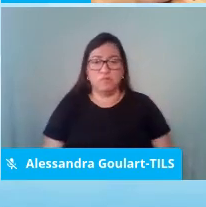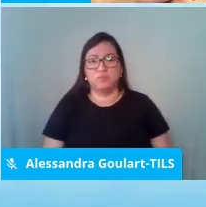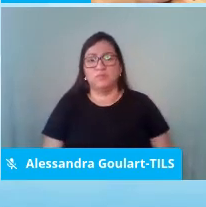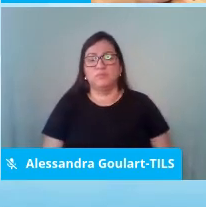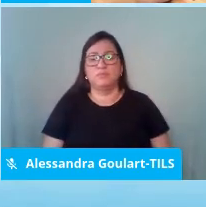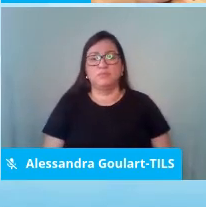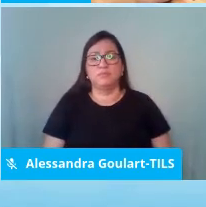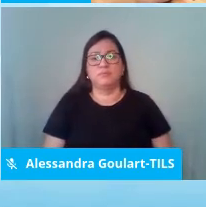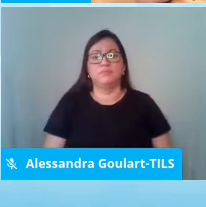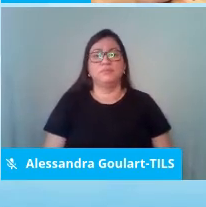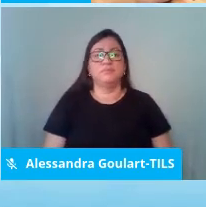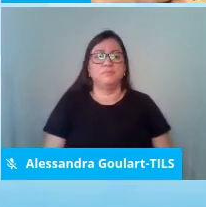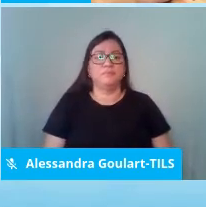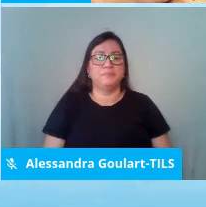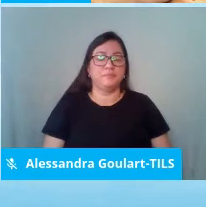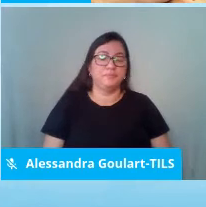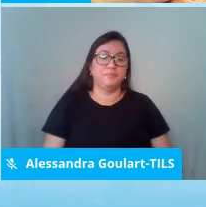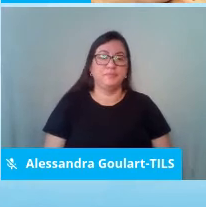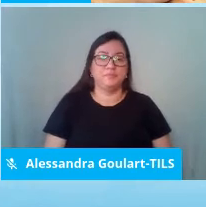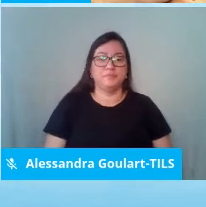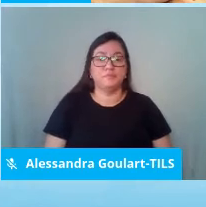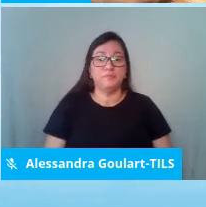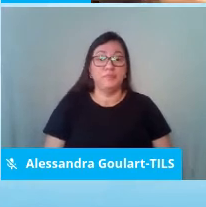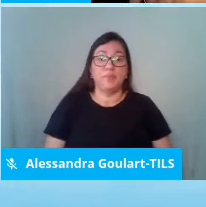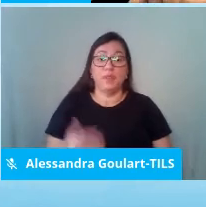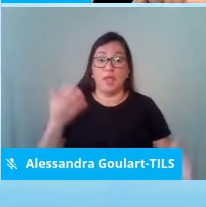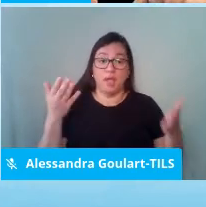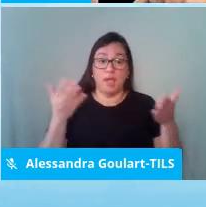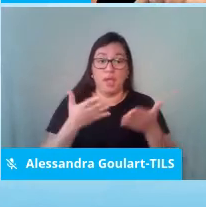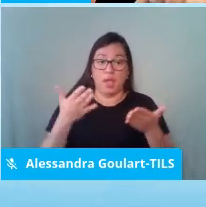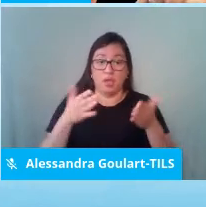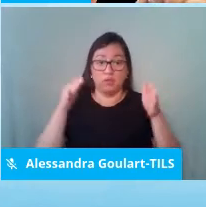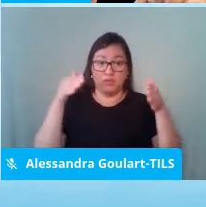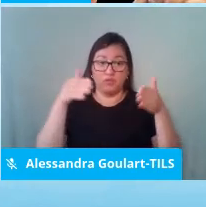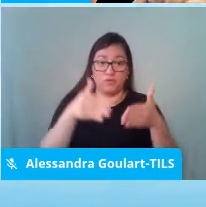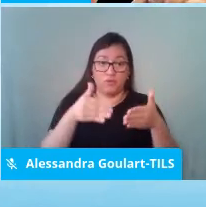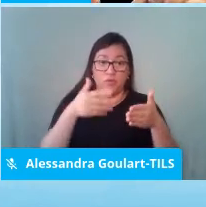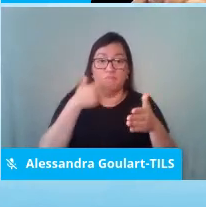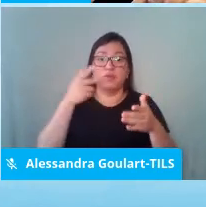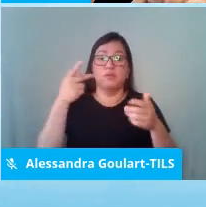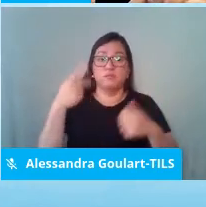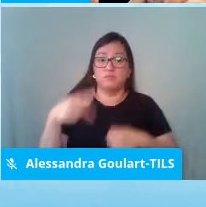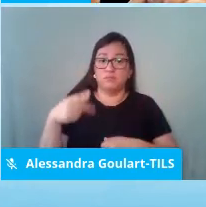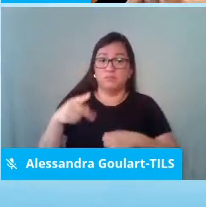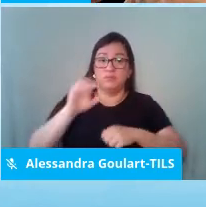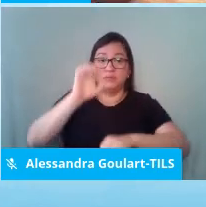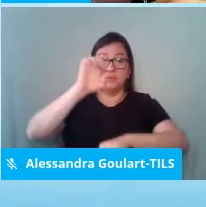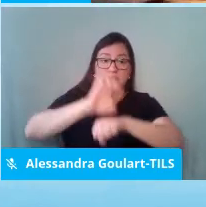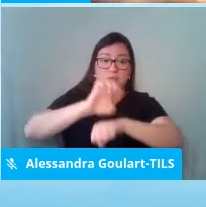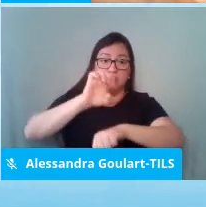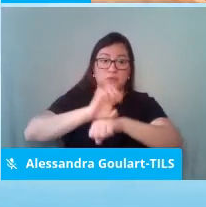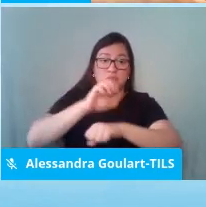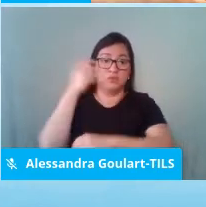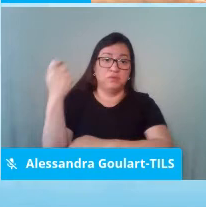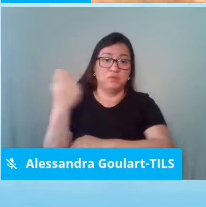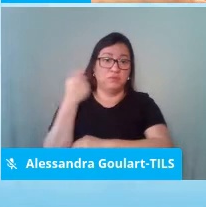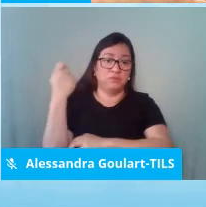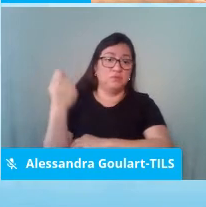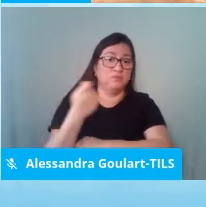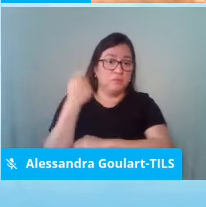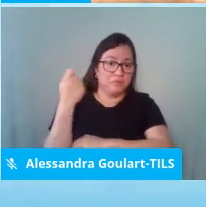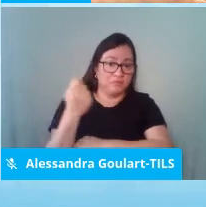Agora, mais especificamente, falando sobre o nosso estado, sobre o Rio Grande do Sul, né? Nesse período